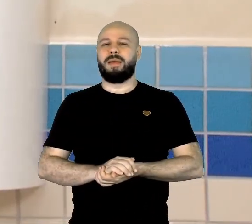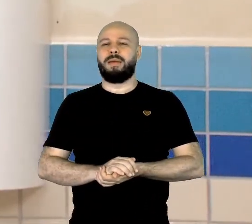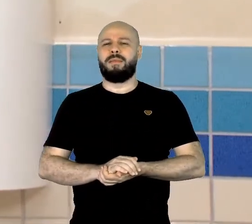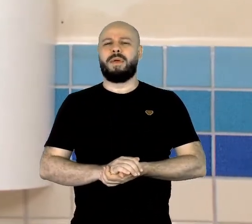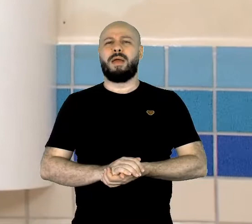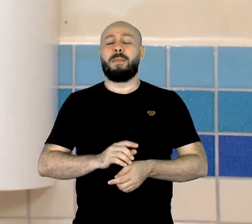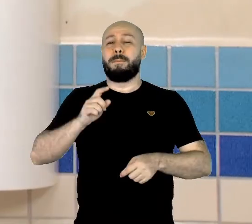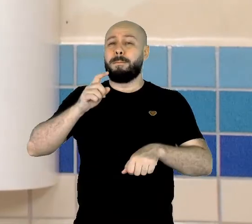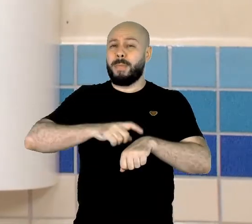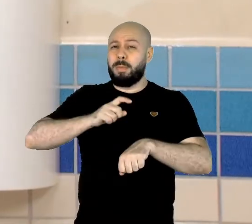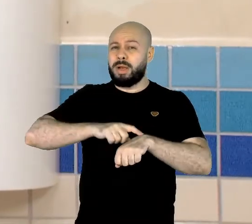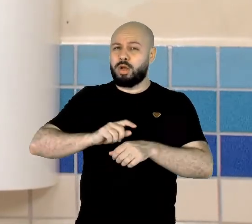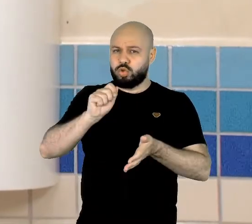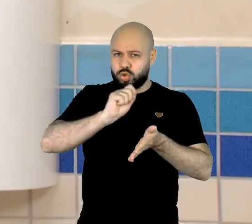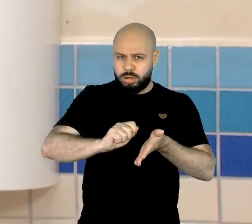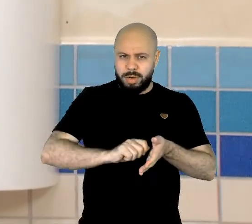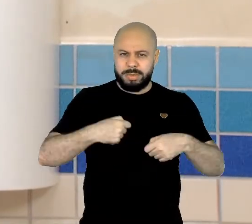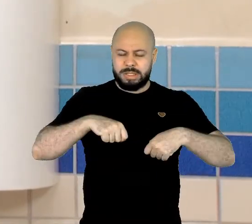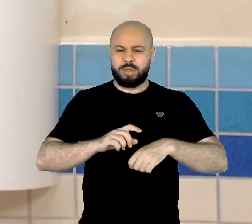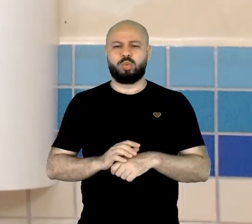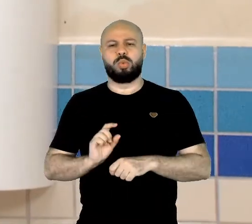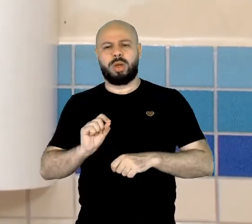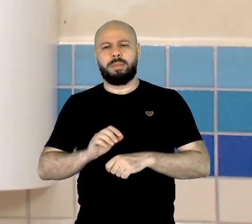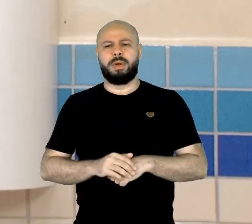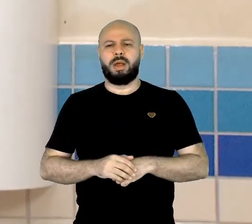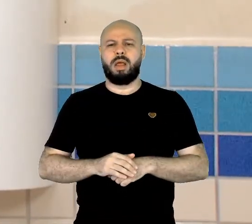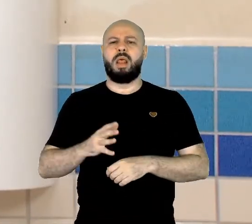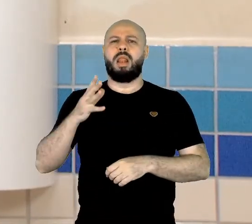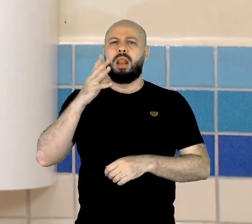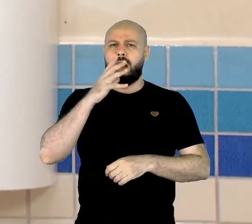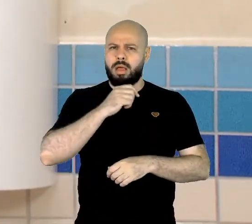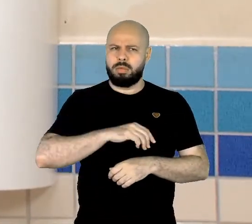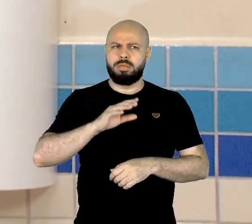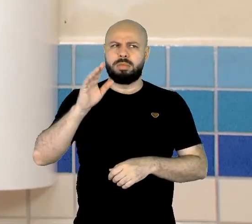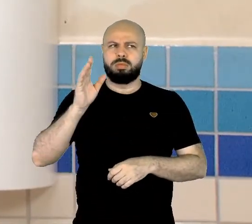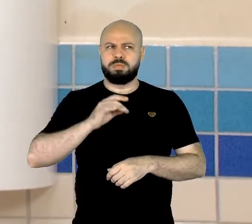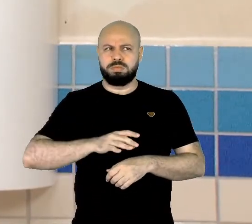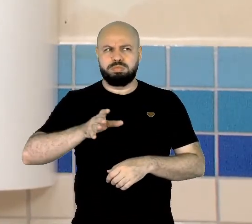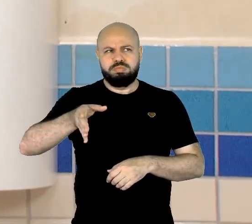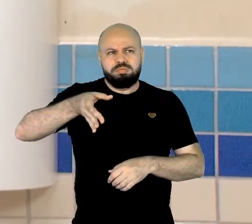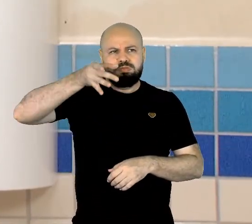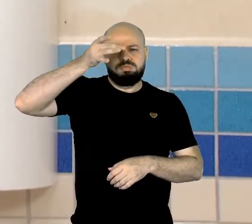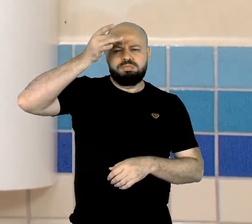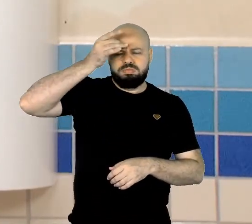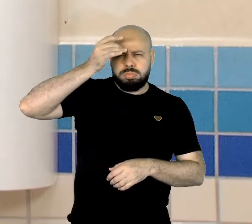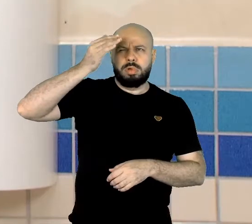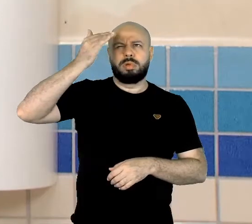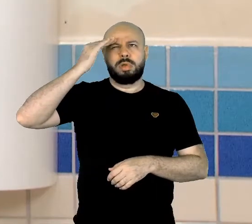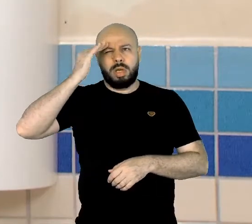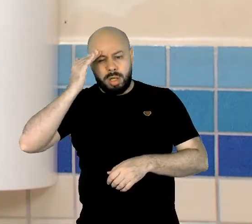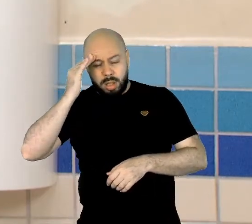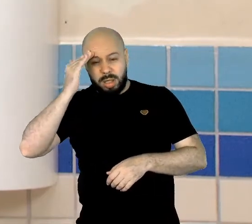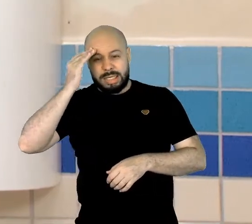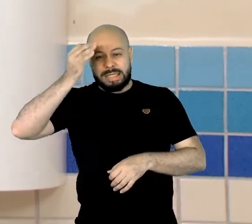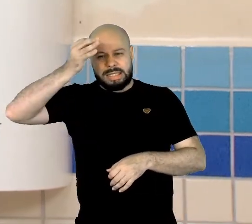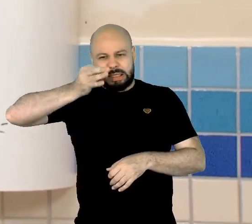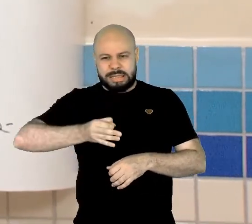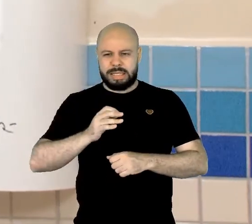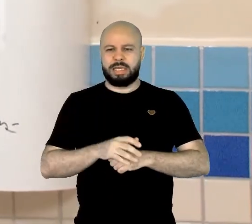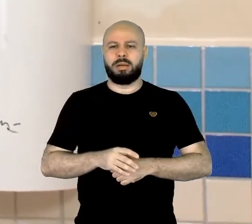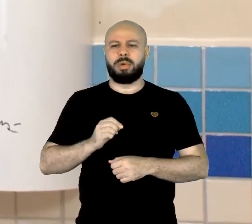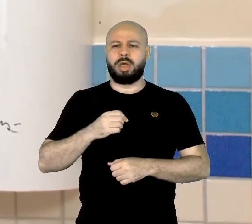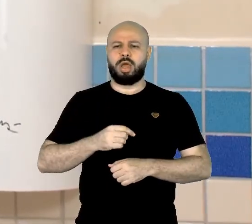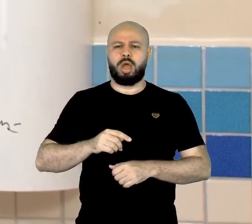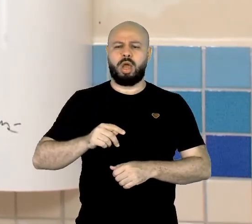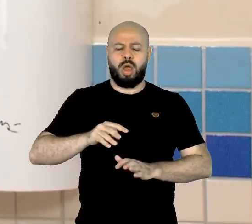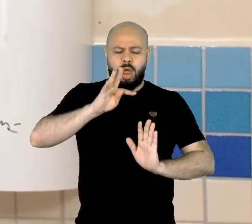que eu tenho que seguir? Ter uma leitura mais lenta para memorizar, eu tenho que ler, compreender, tá? Para eu criar o meu